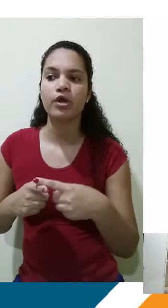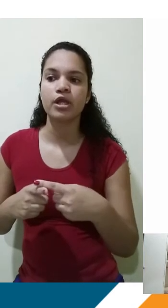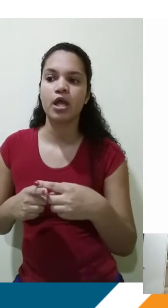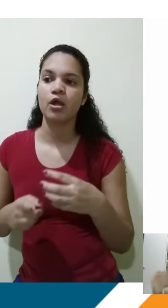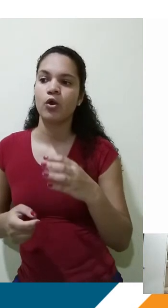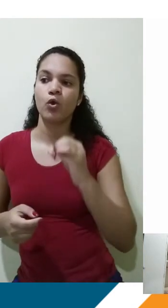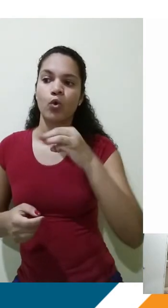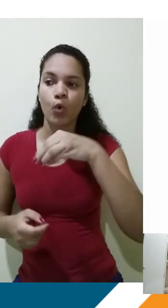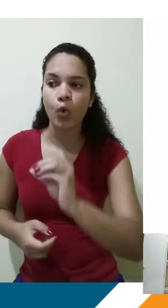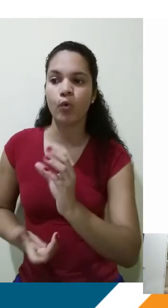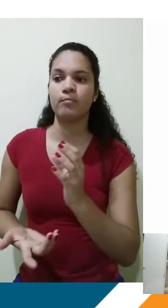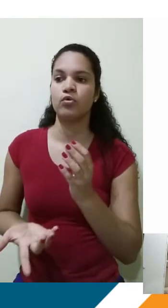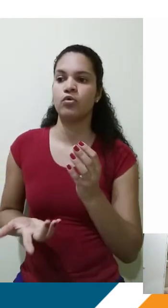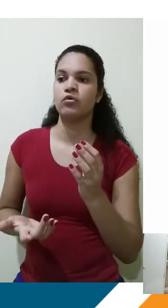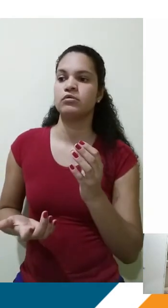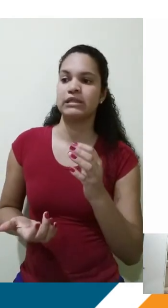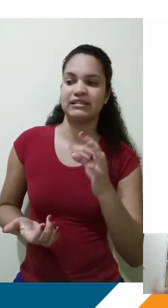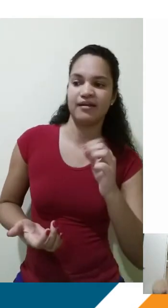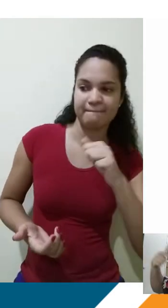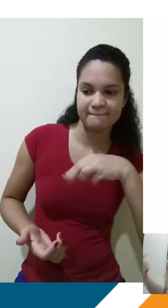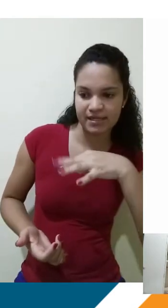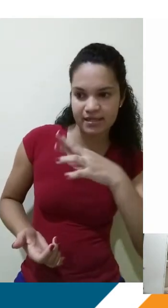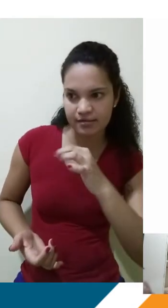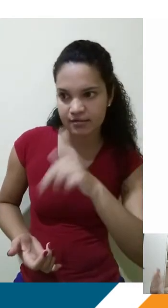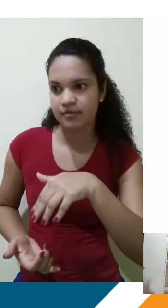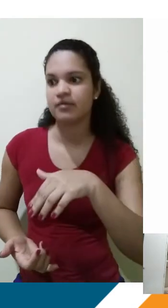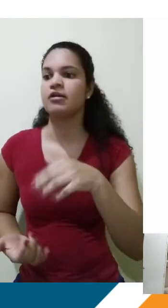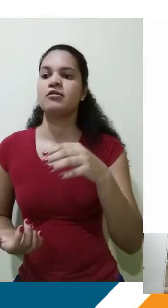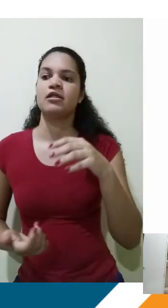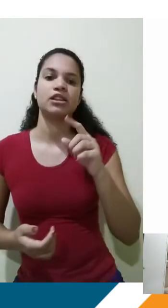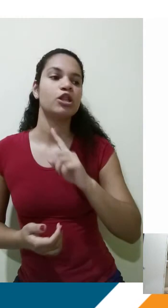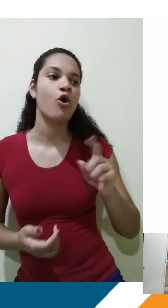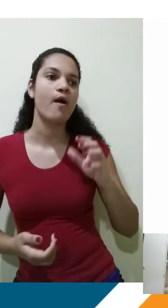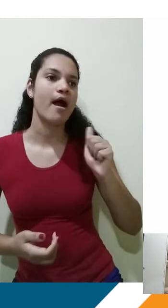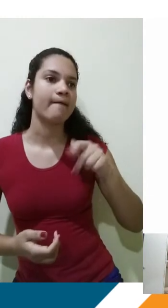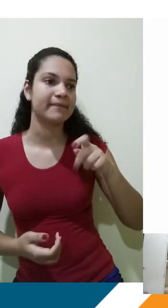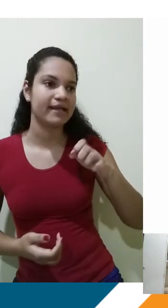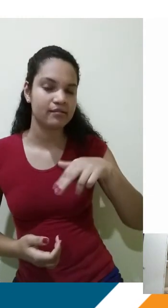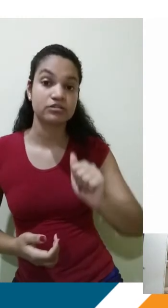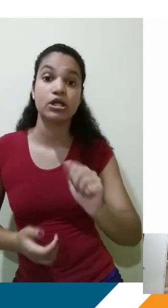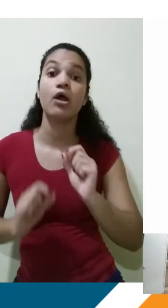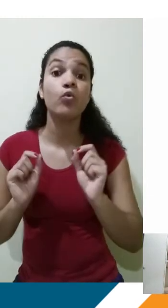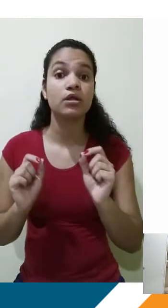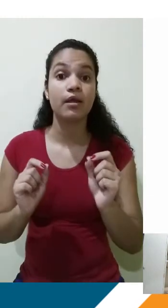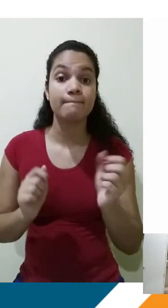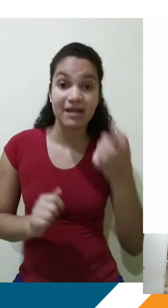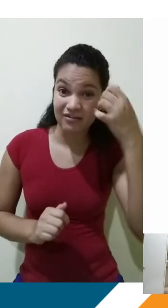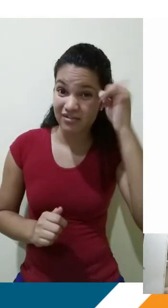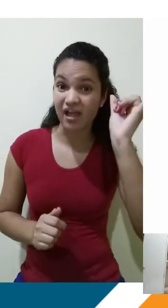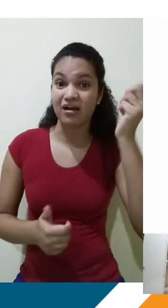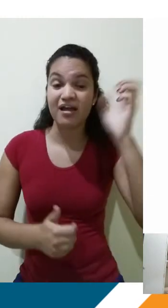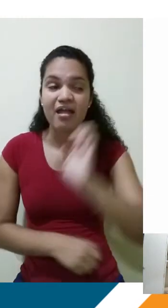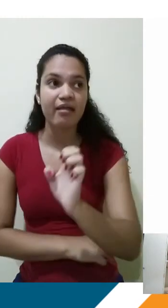o E. O não apenas, como também, o tanto, quanto, podem ser recursos úteis para a gente não precisar ficar usando o E para